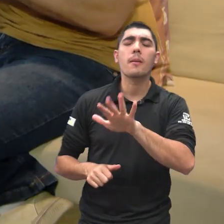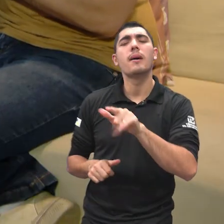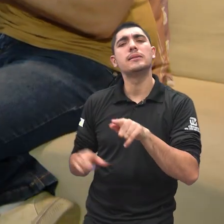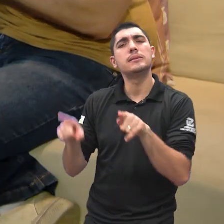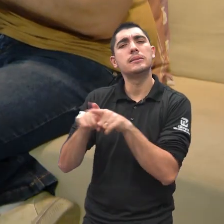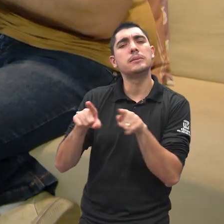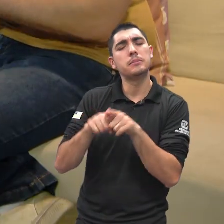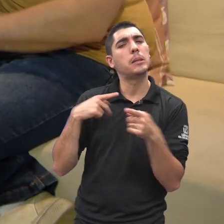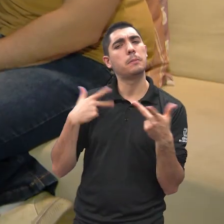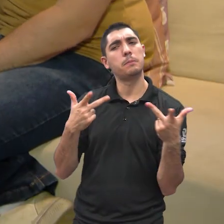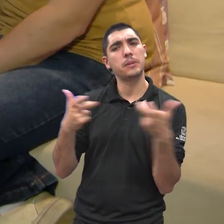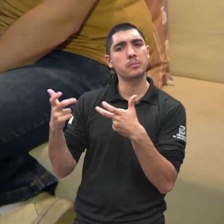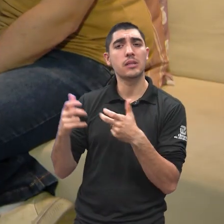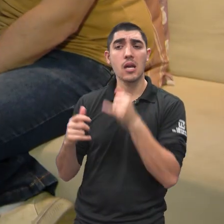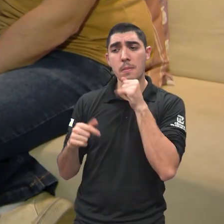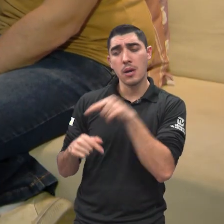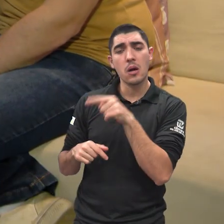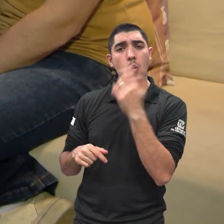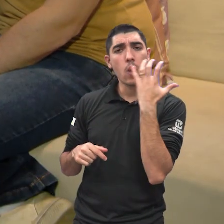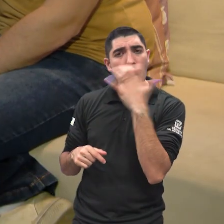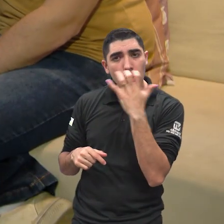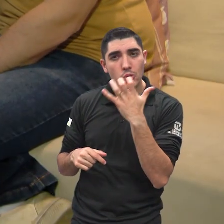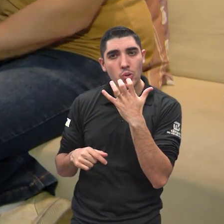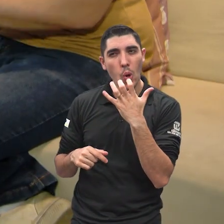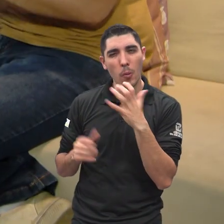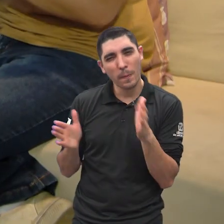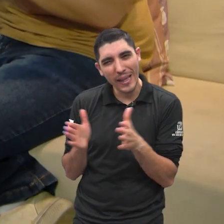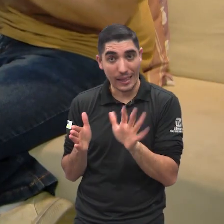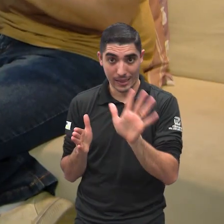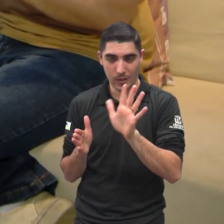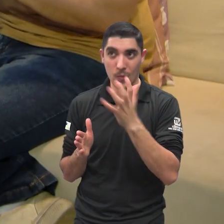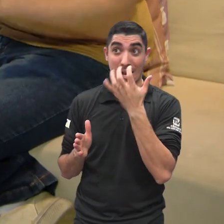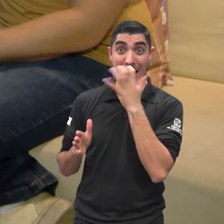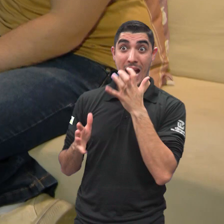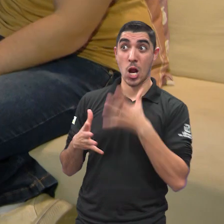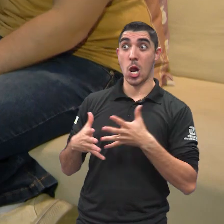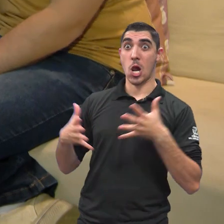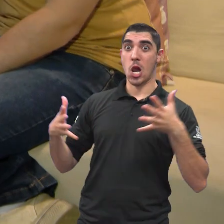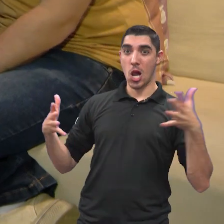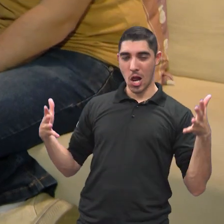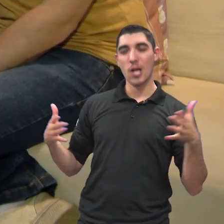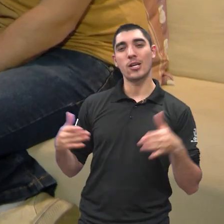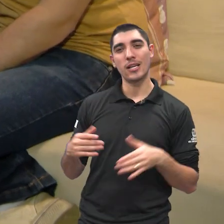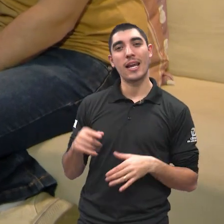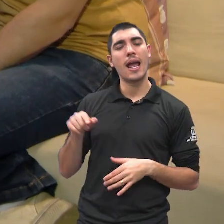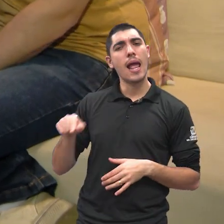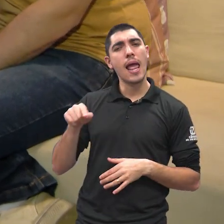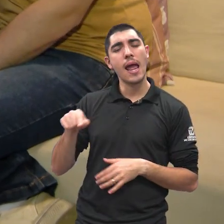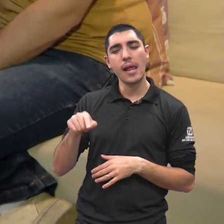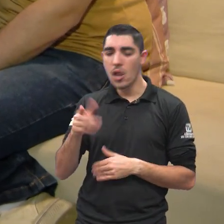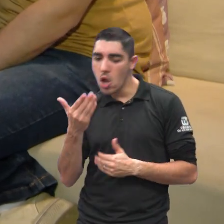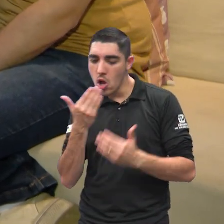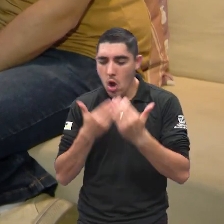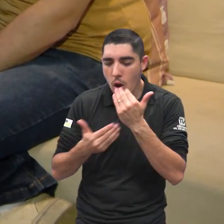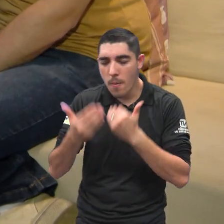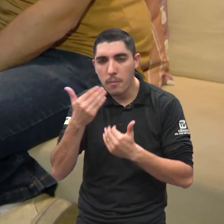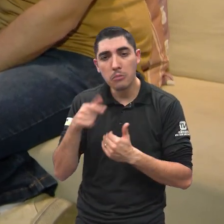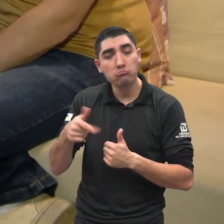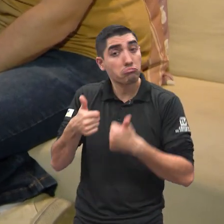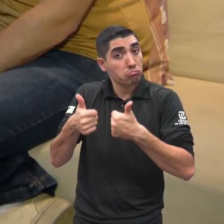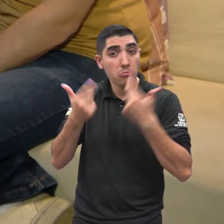coisa que pega muito, mesmo que o bichinho, que o cachorrinho esteja comendo... Cachorrinho é modo de dizer, né, gente? O cachorrão gigantão esteja